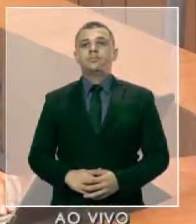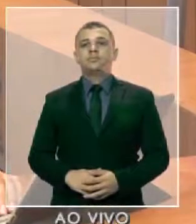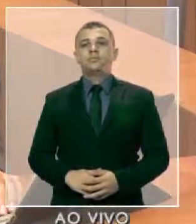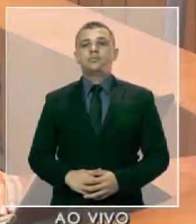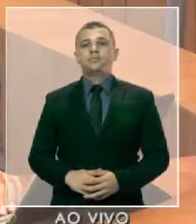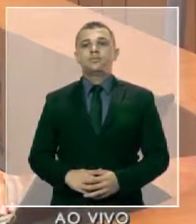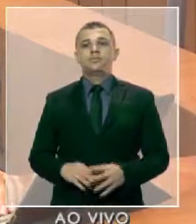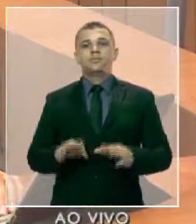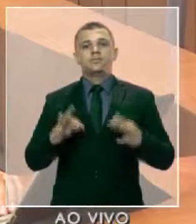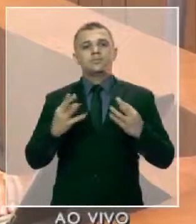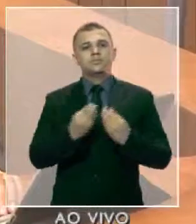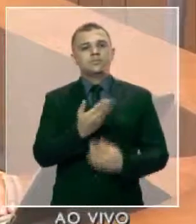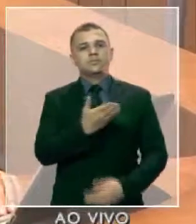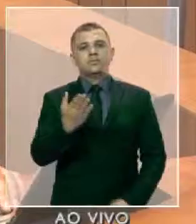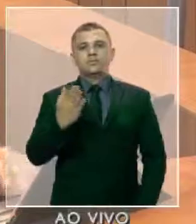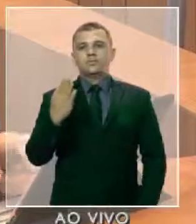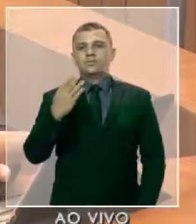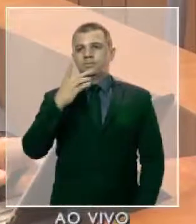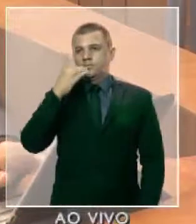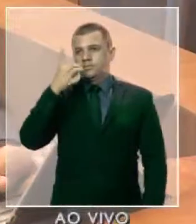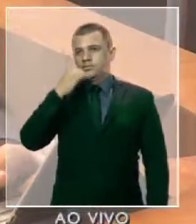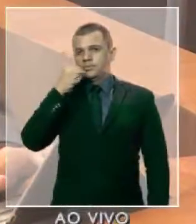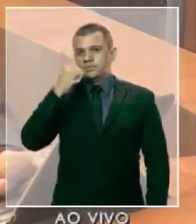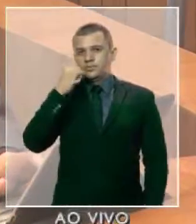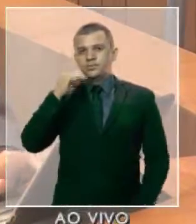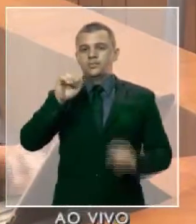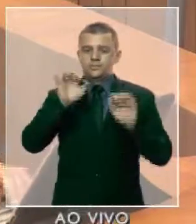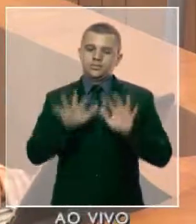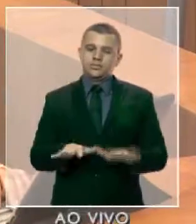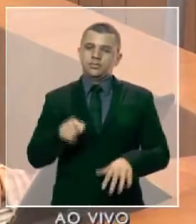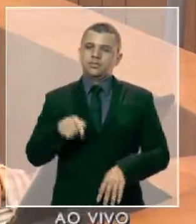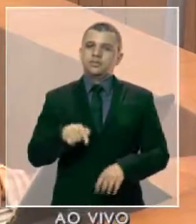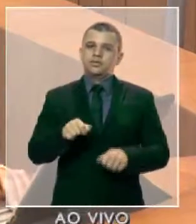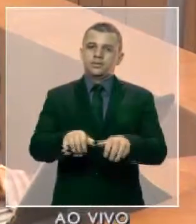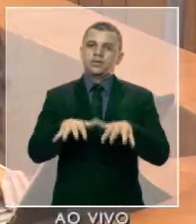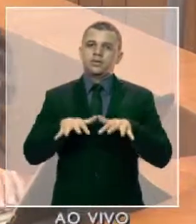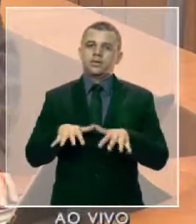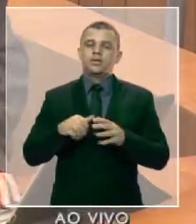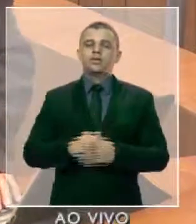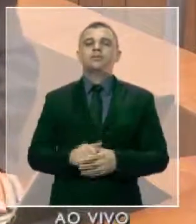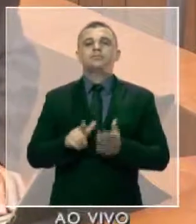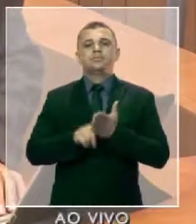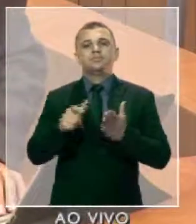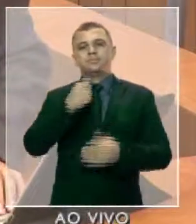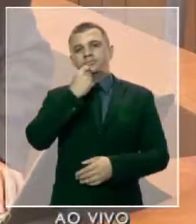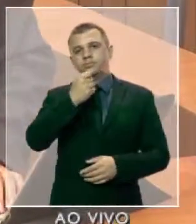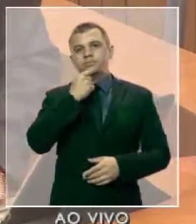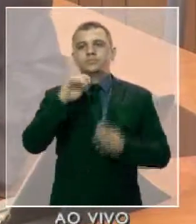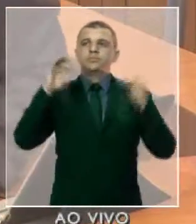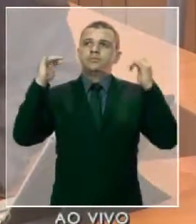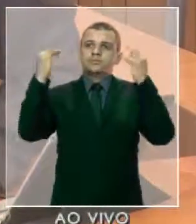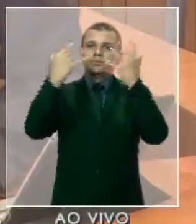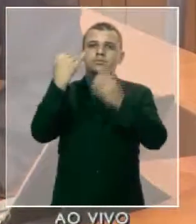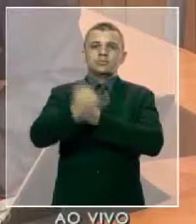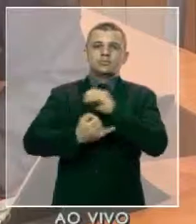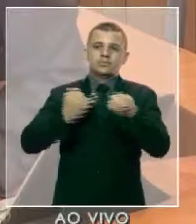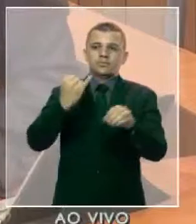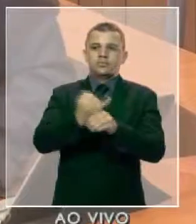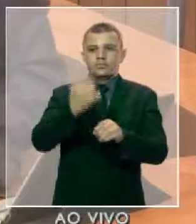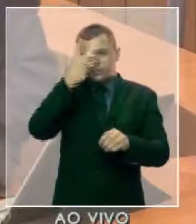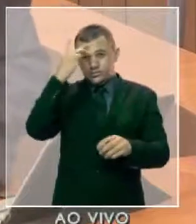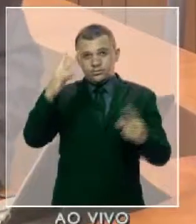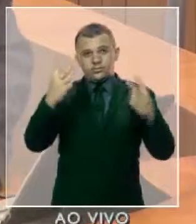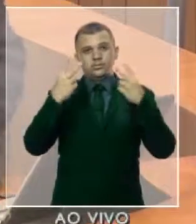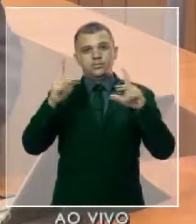doutos parlamentares que permanecem nessa sessão, imprensa, galeria, internautas, telespectadores da TV